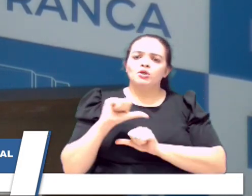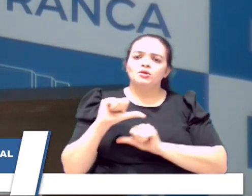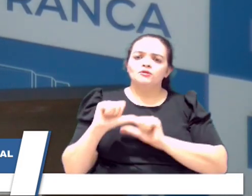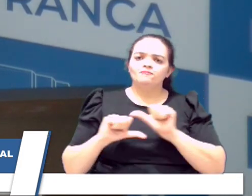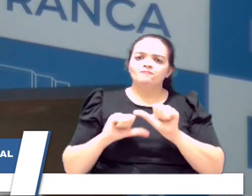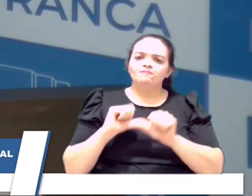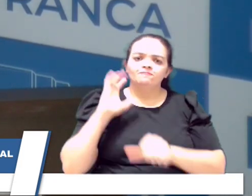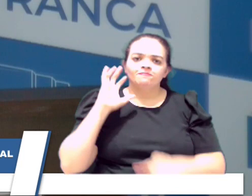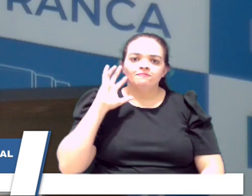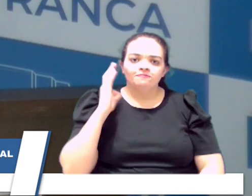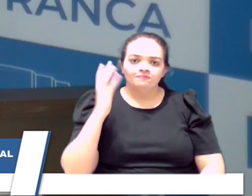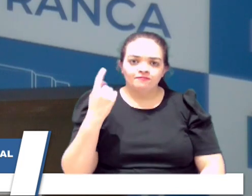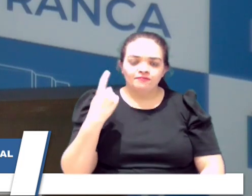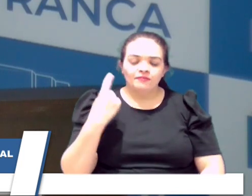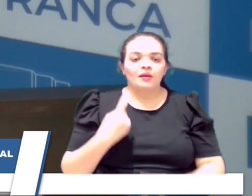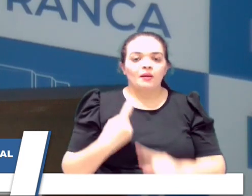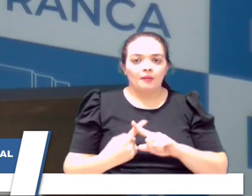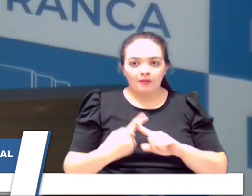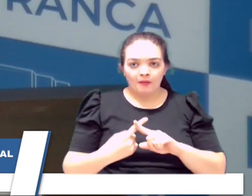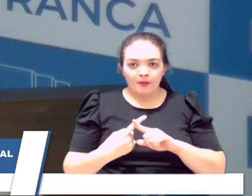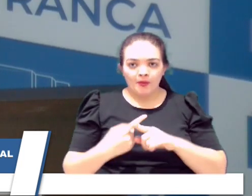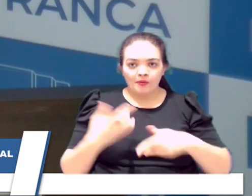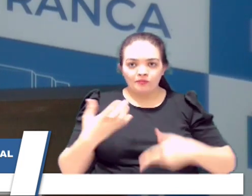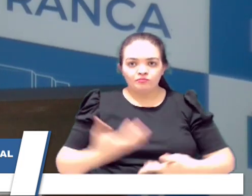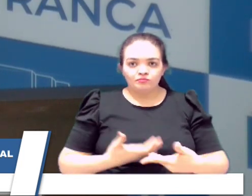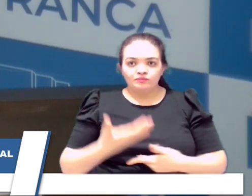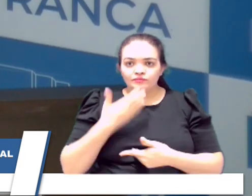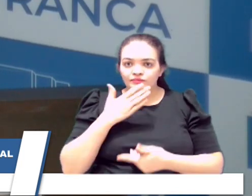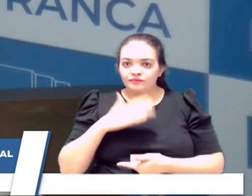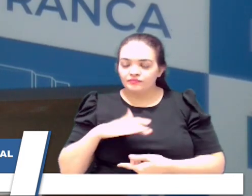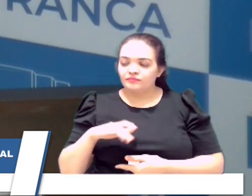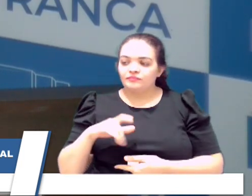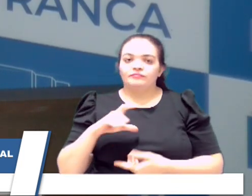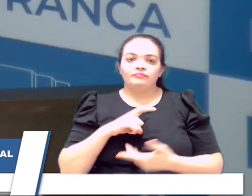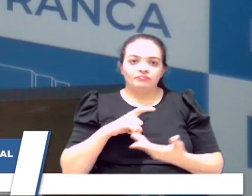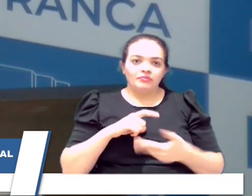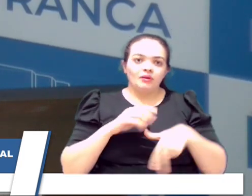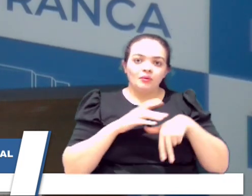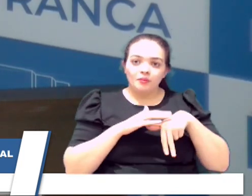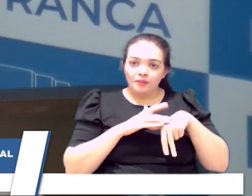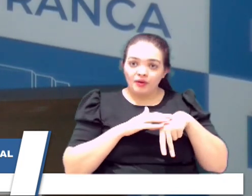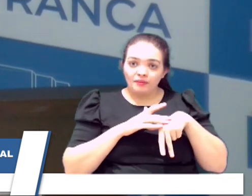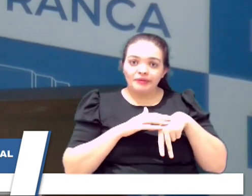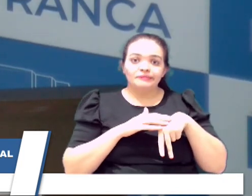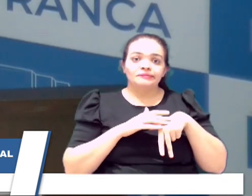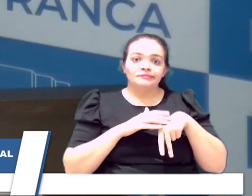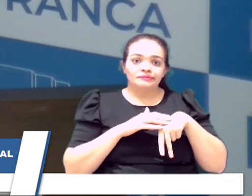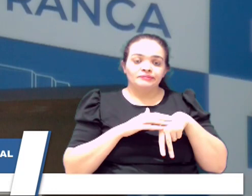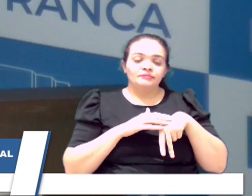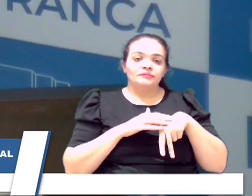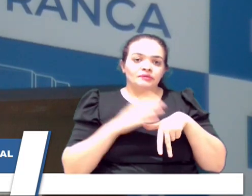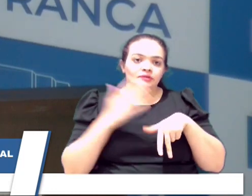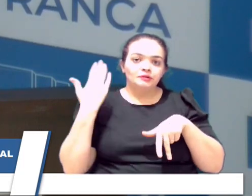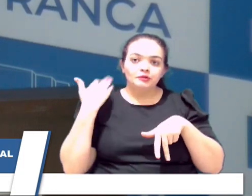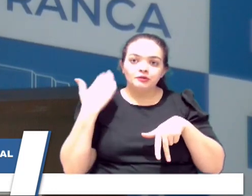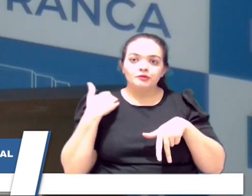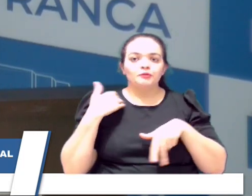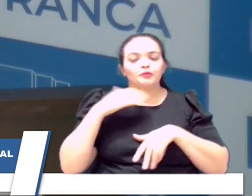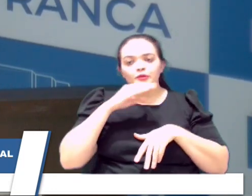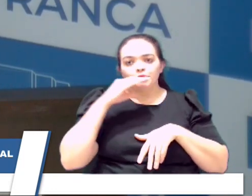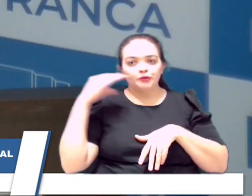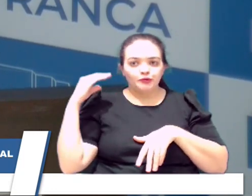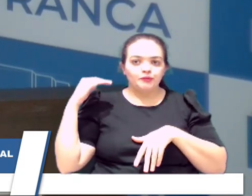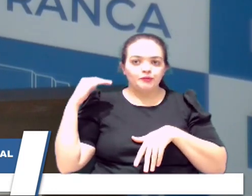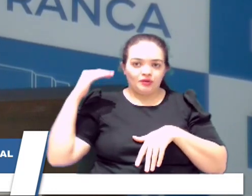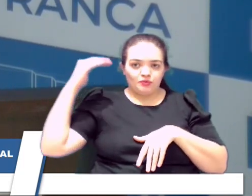porque quando eu comecei a atender essas crianças, que são pacientes, né, assim como antigamente eu atendia os adultos, as mães dessas